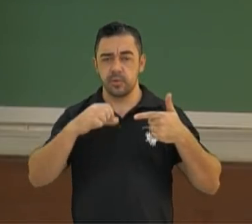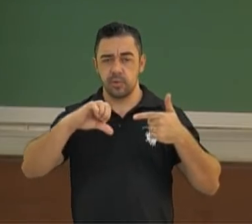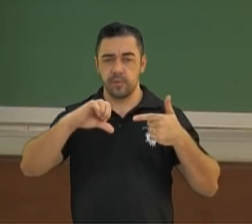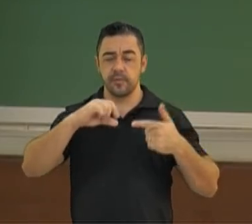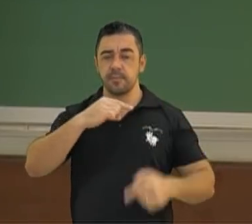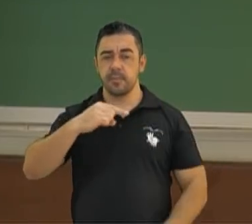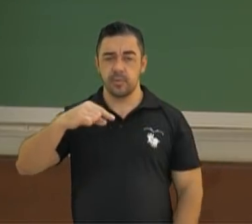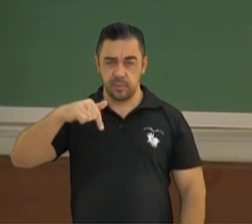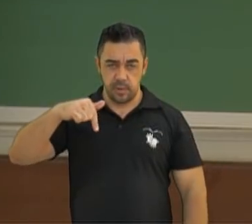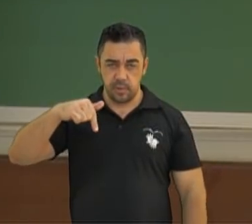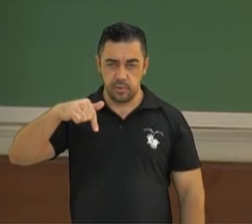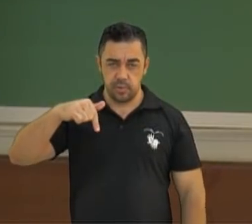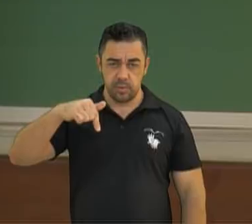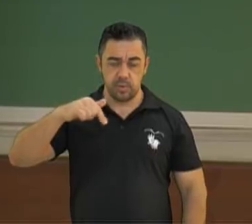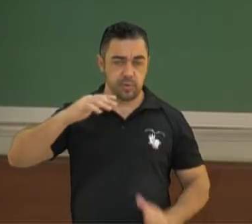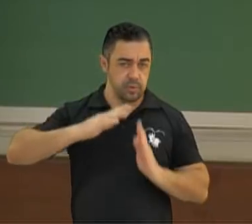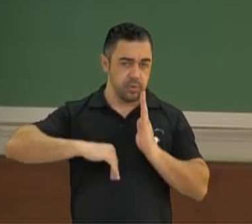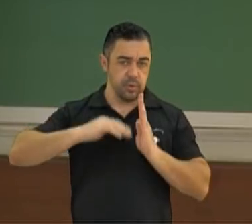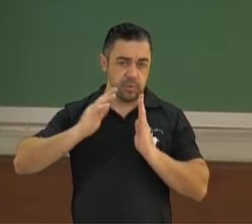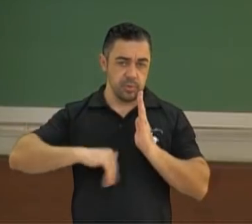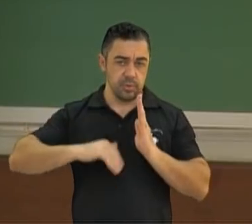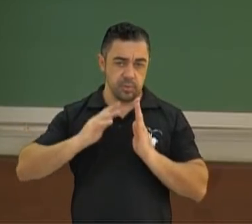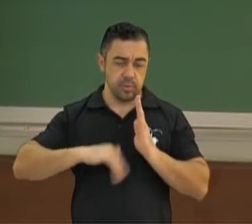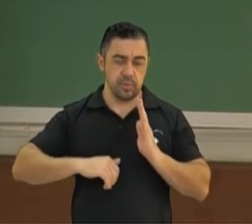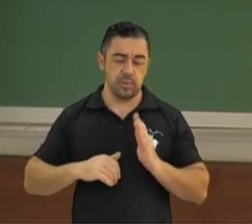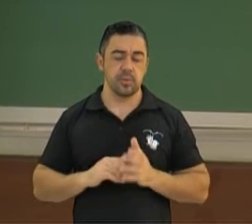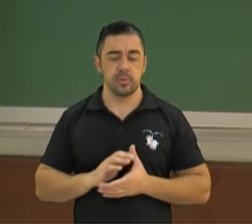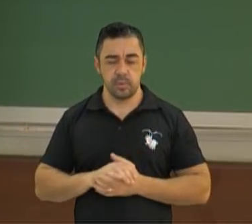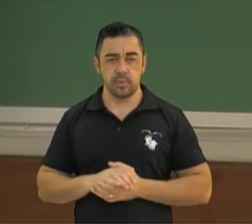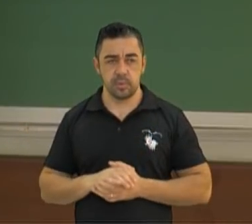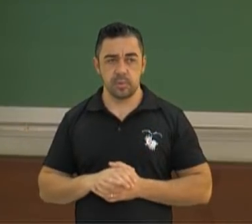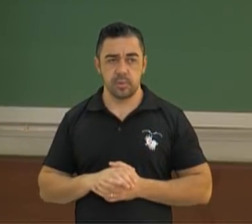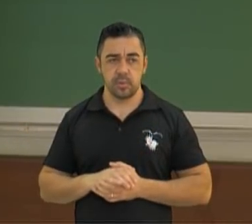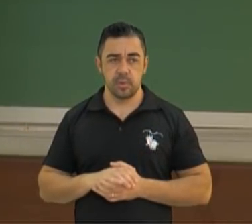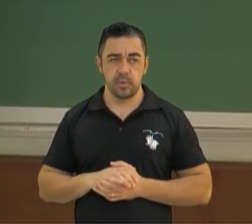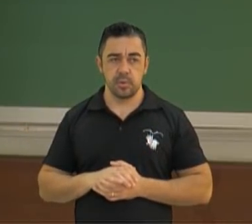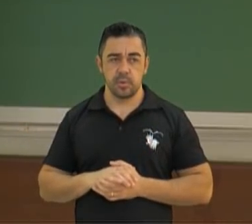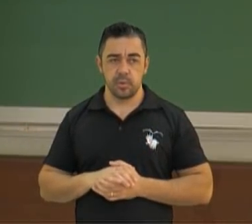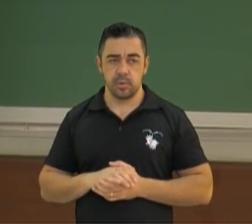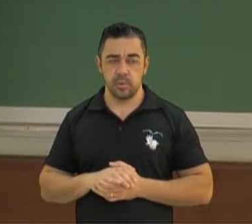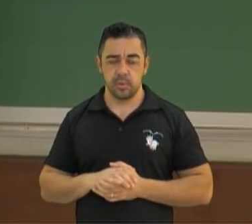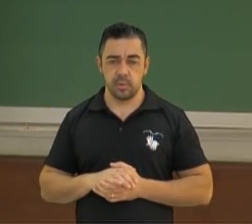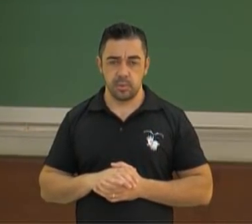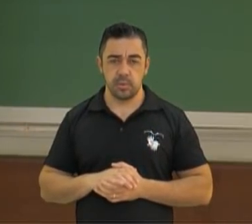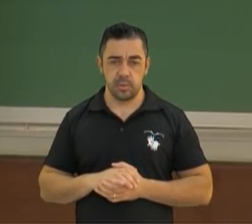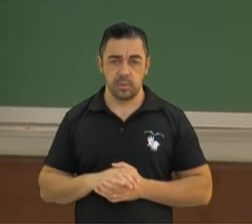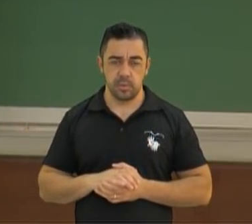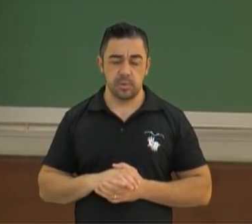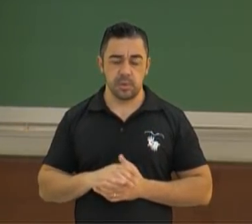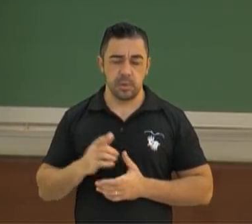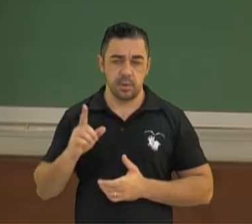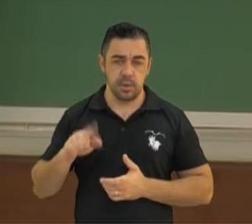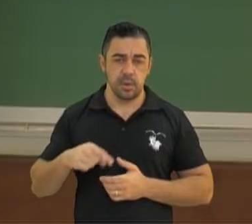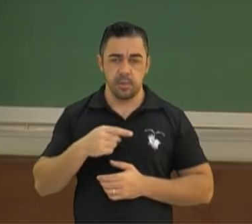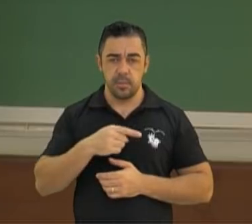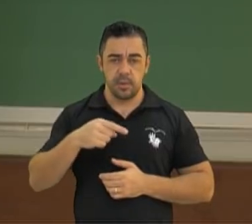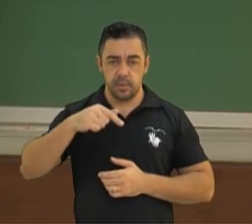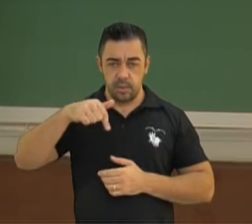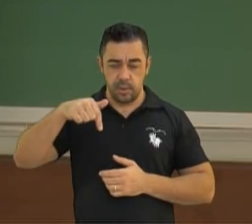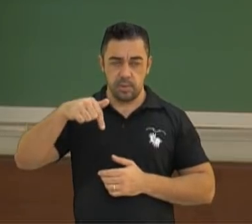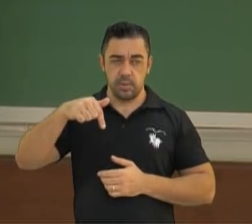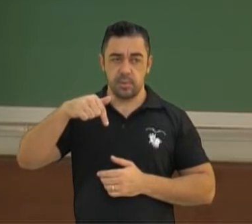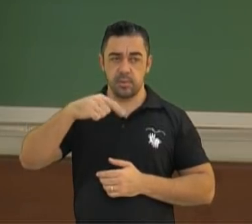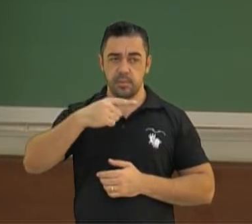menos 7, né? Eu tô tirando mais de um número menor. Então, eu tô devendo. Então, vai ficar 7